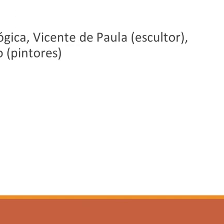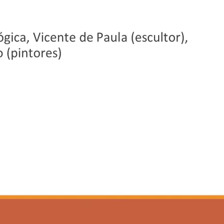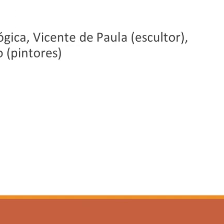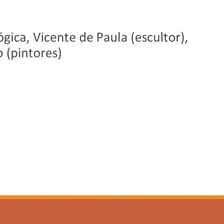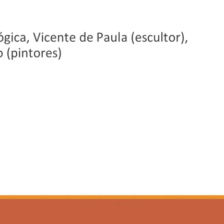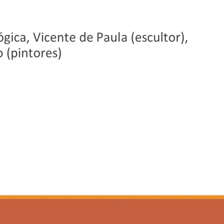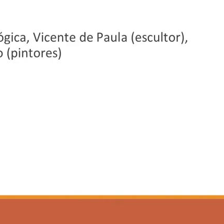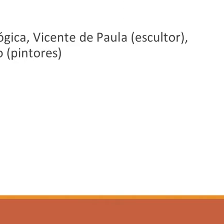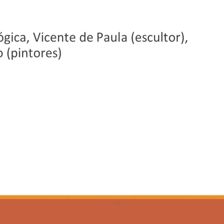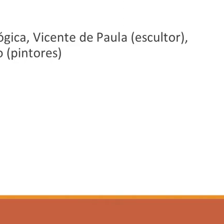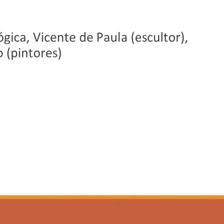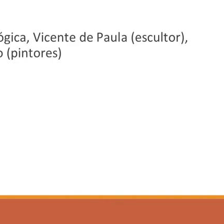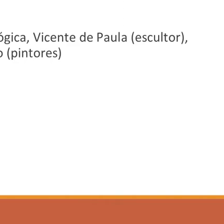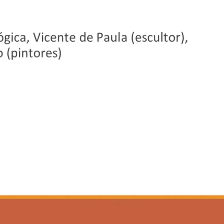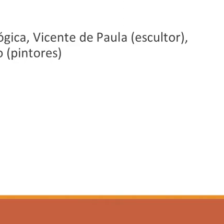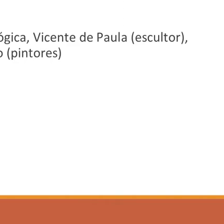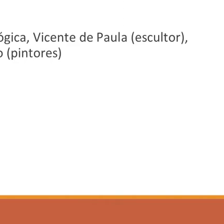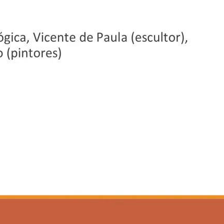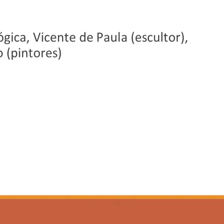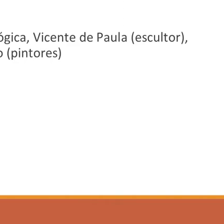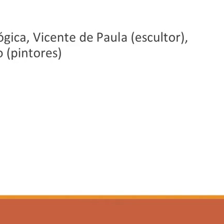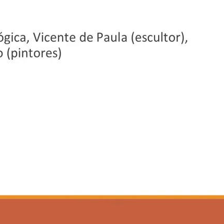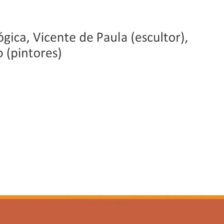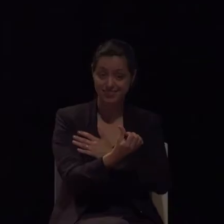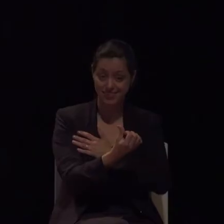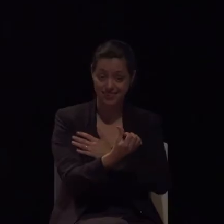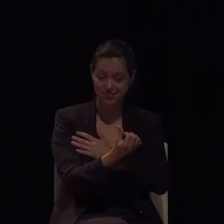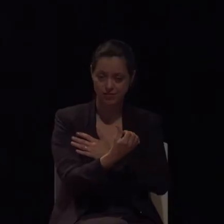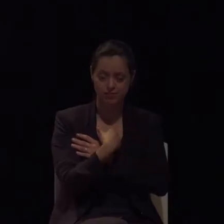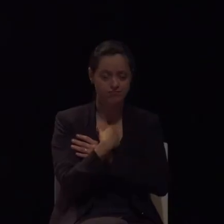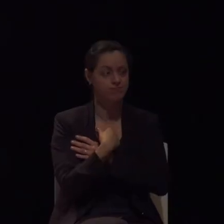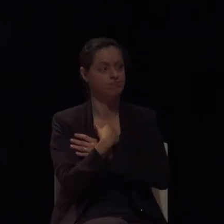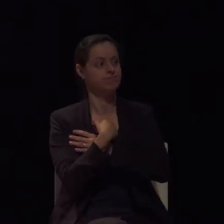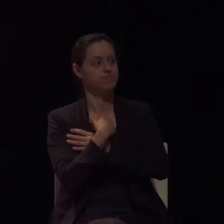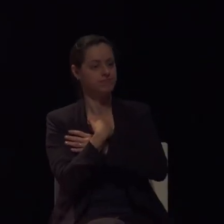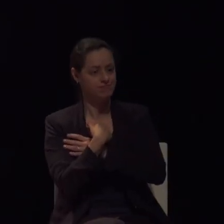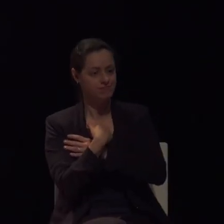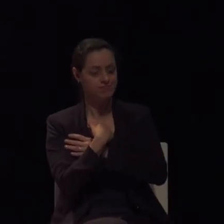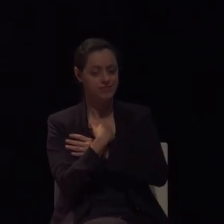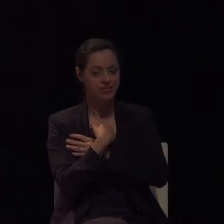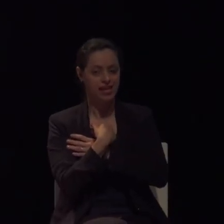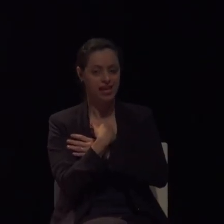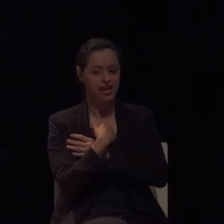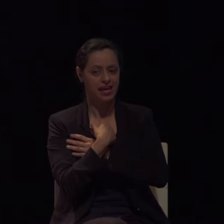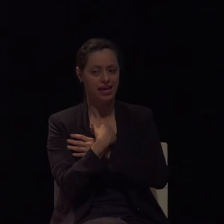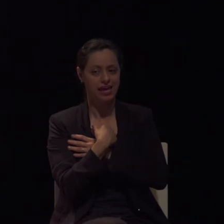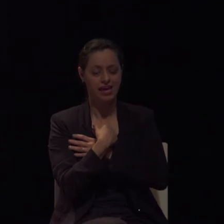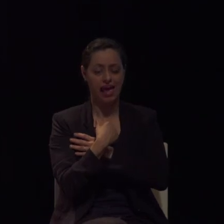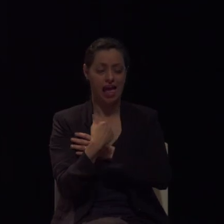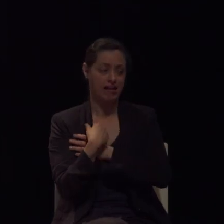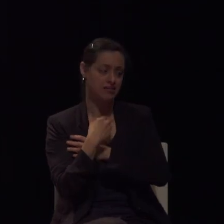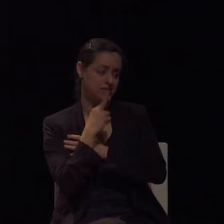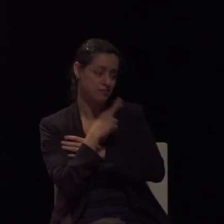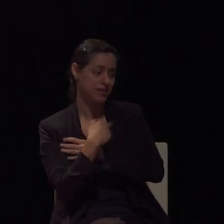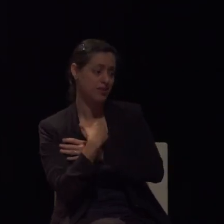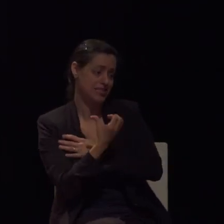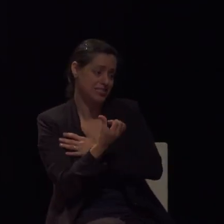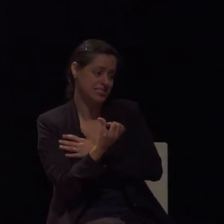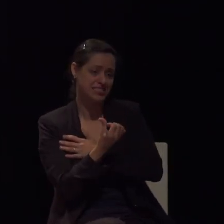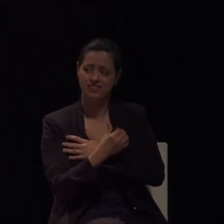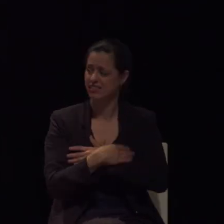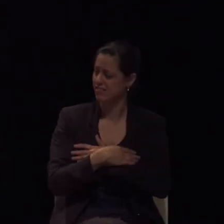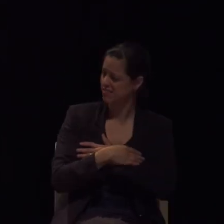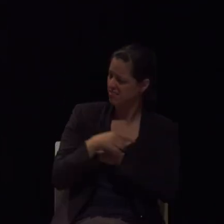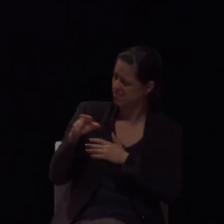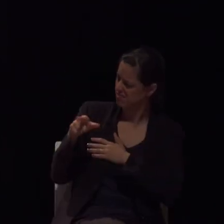tinha ele tinha 26 filhos né aí ele pergunta se você eu falei eu só tenho seis ele falou assim nossa